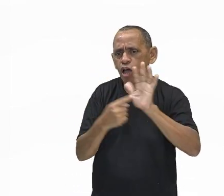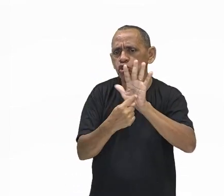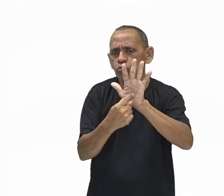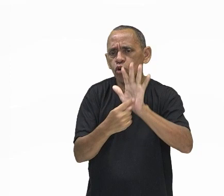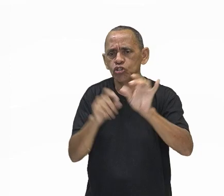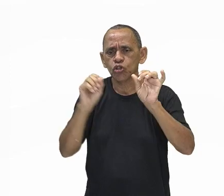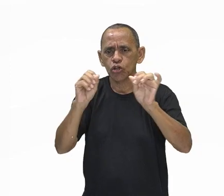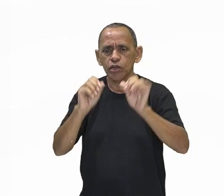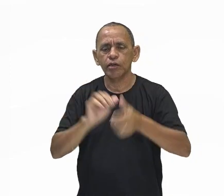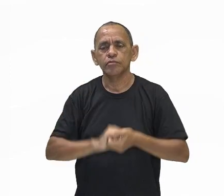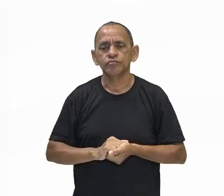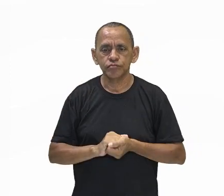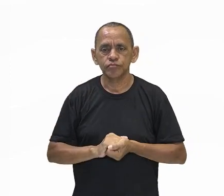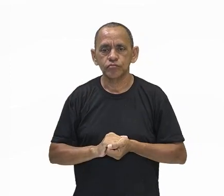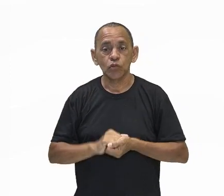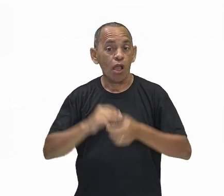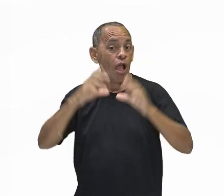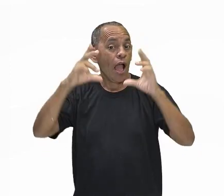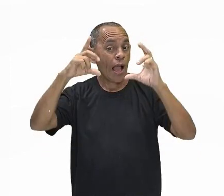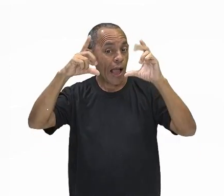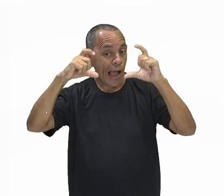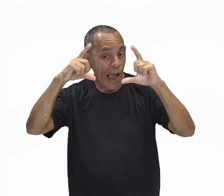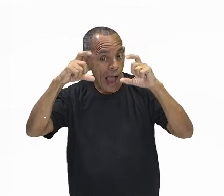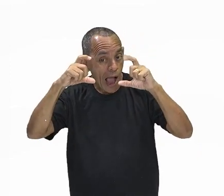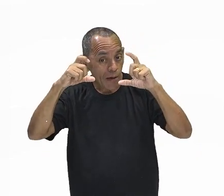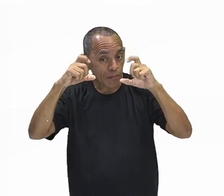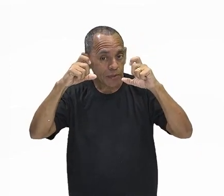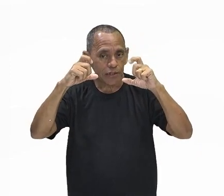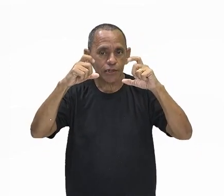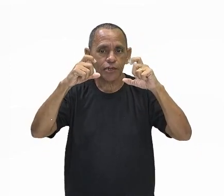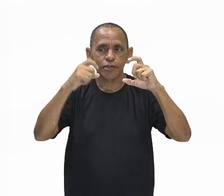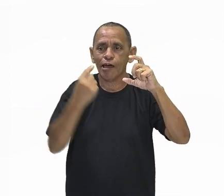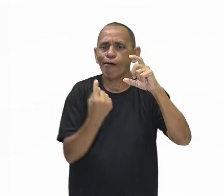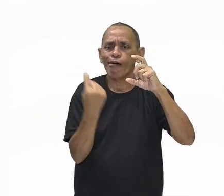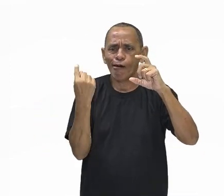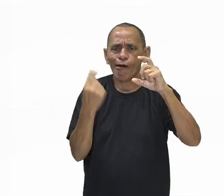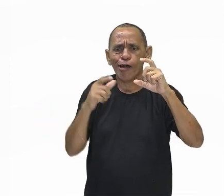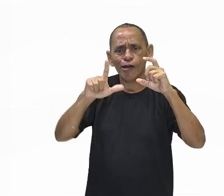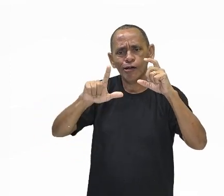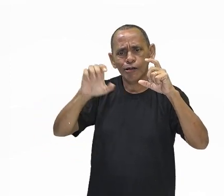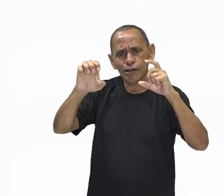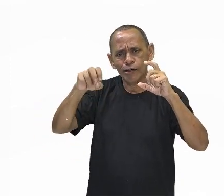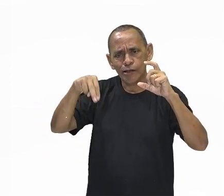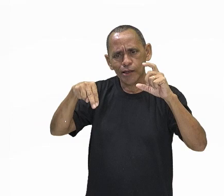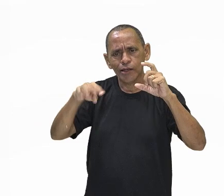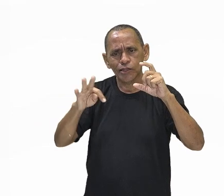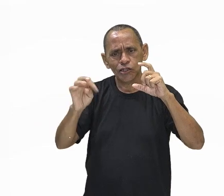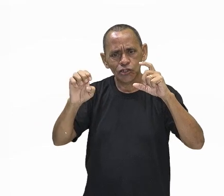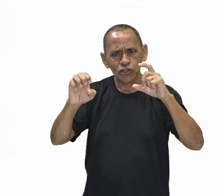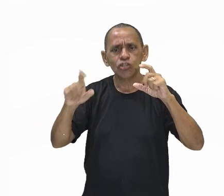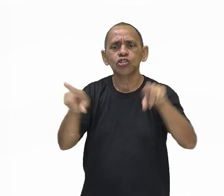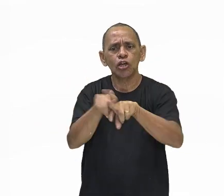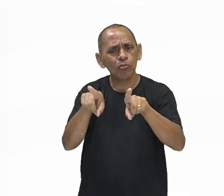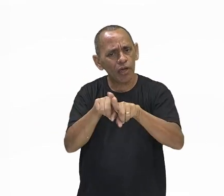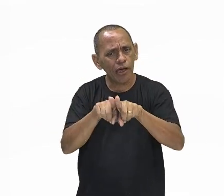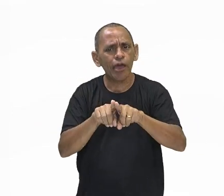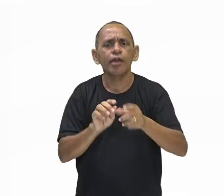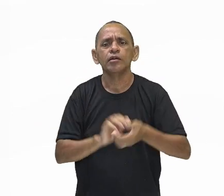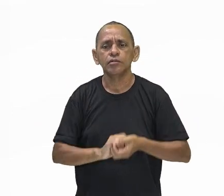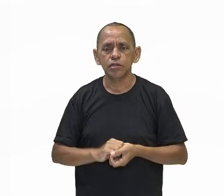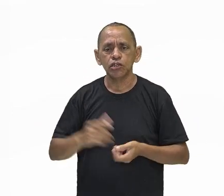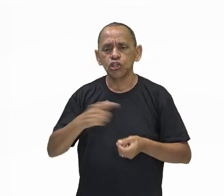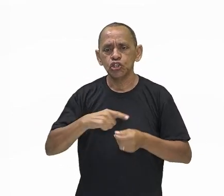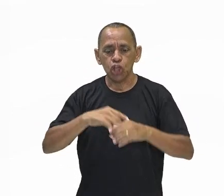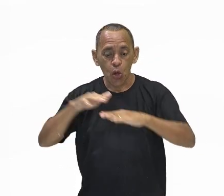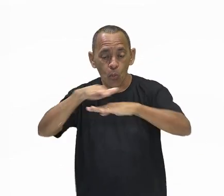construída de um material transparente, não é? E provavelmente de uma superfície esférica, não é? Porque essas vão ser